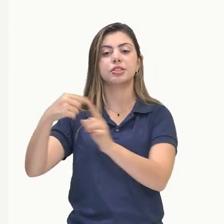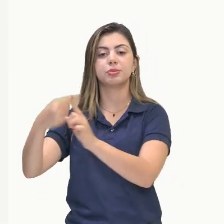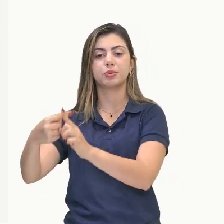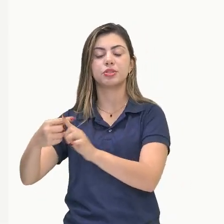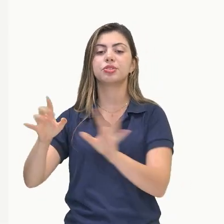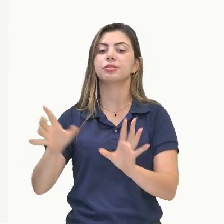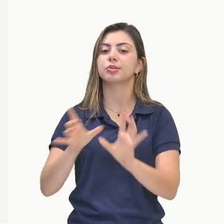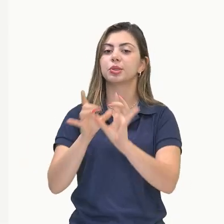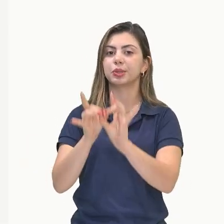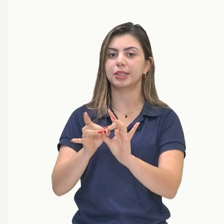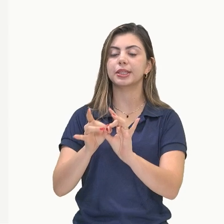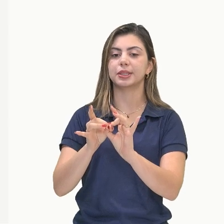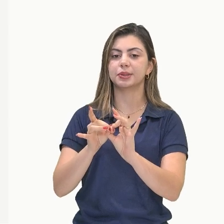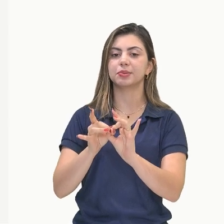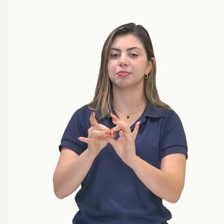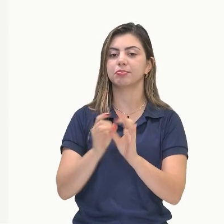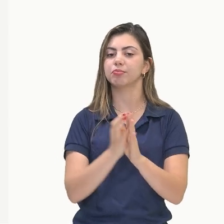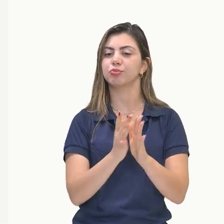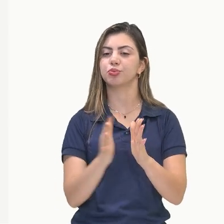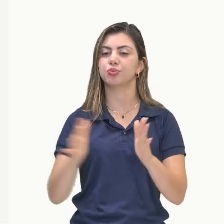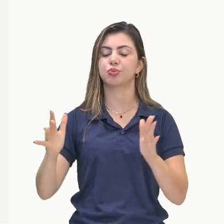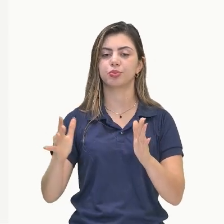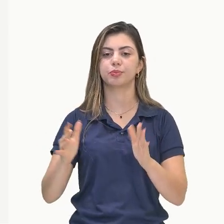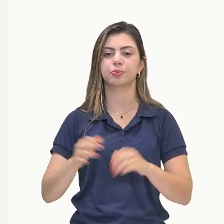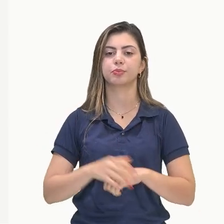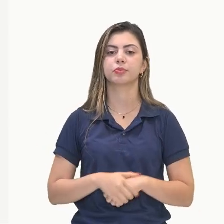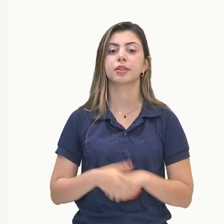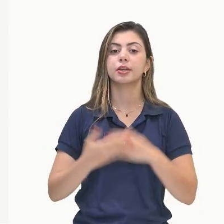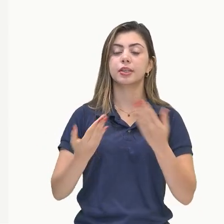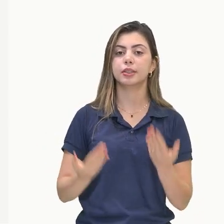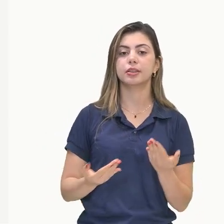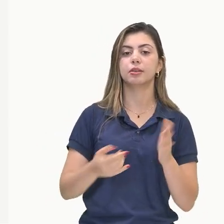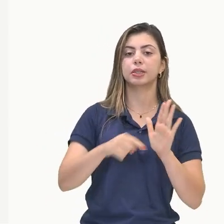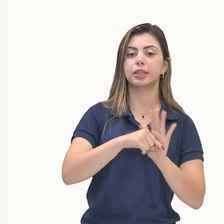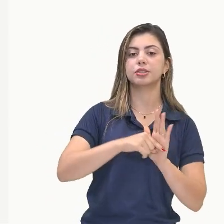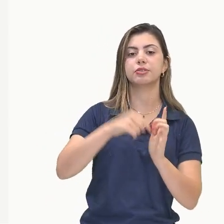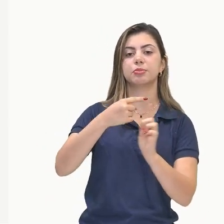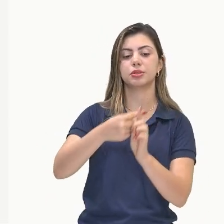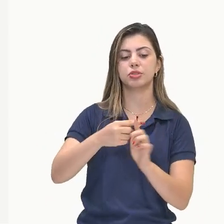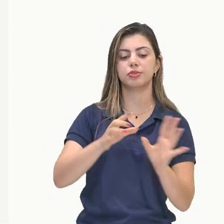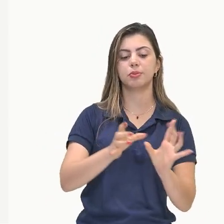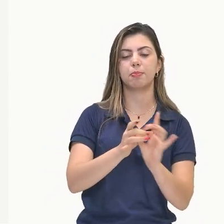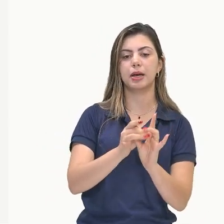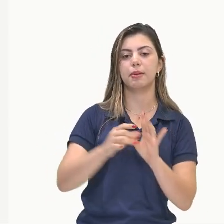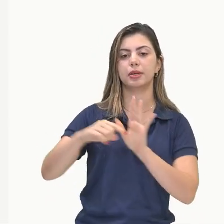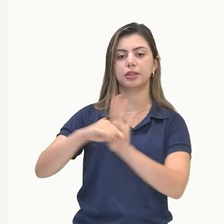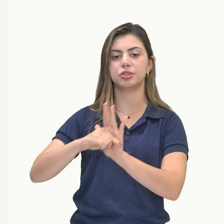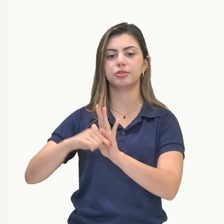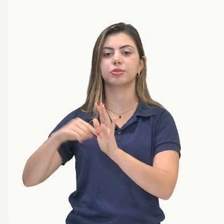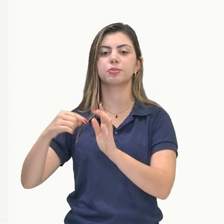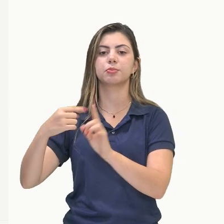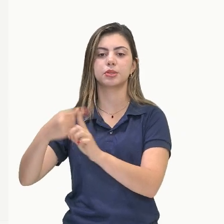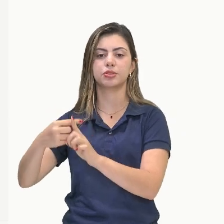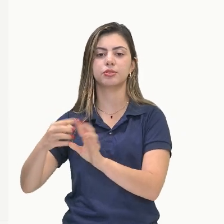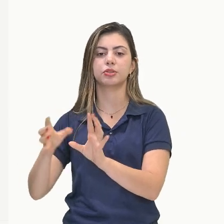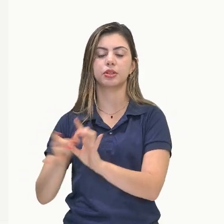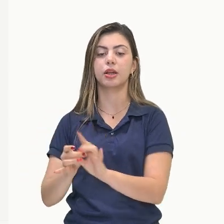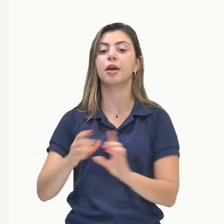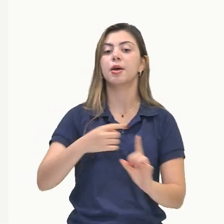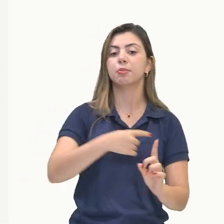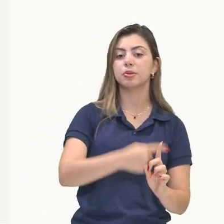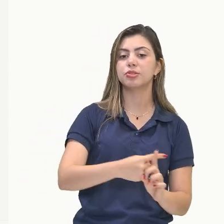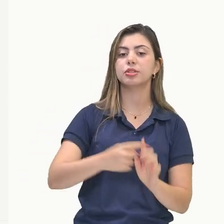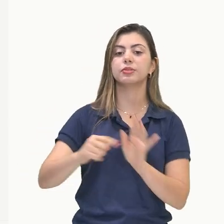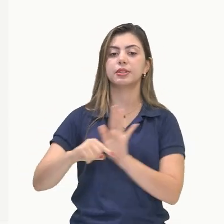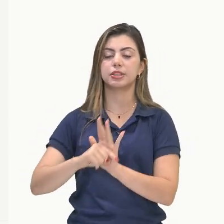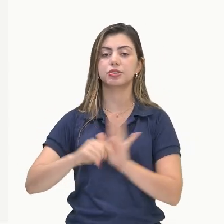com o positivo e assim sucessivamente. Eles estão em linha, ligados aqui a uma diferença de potencial elétrico que nós